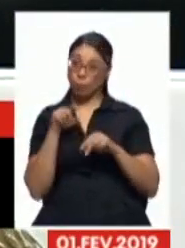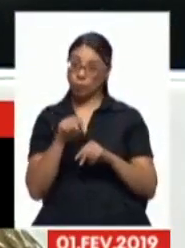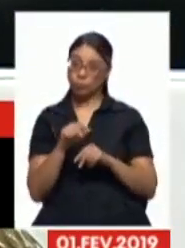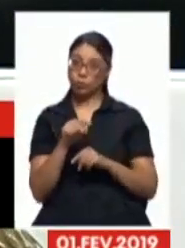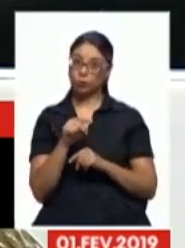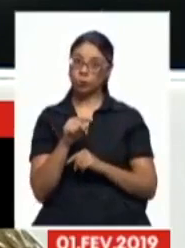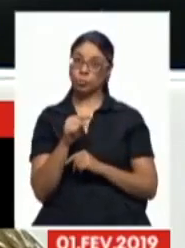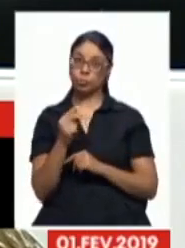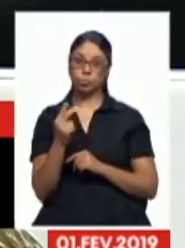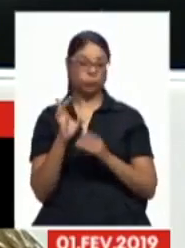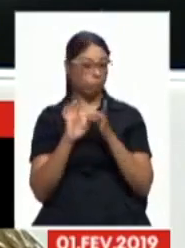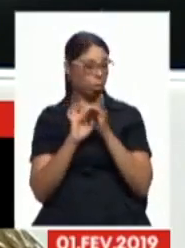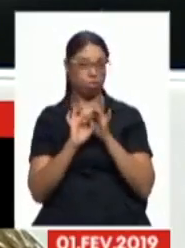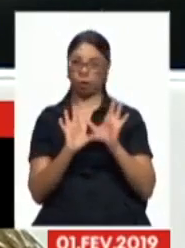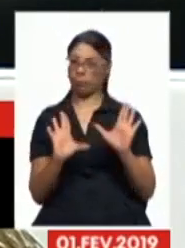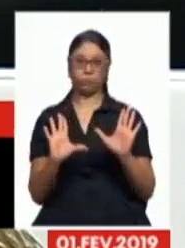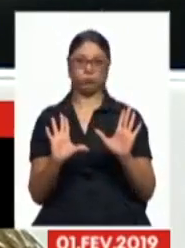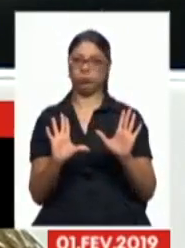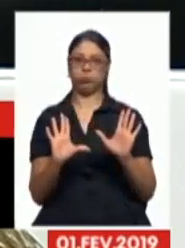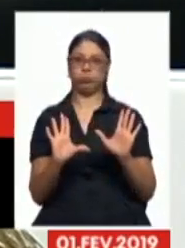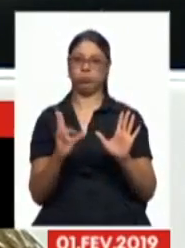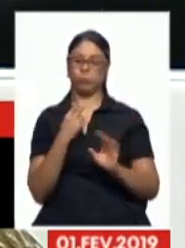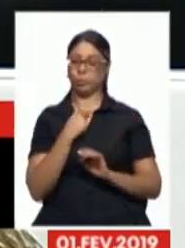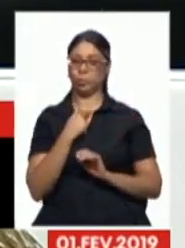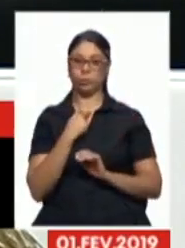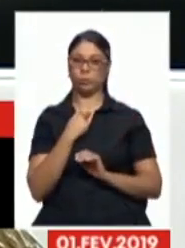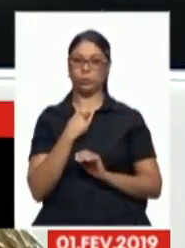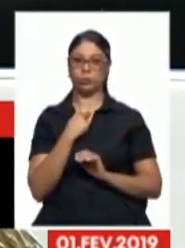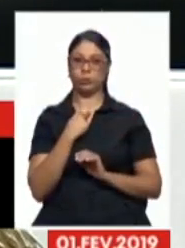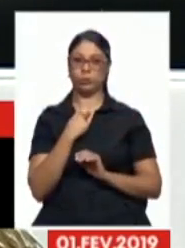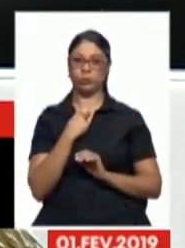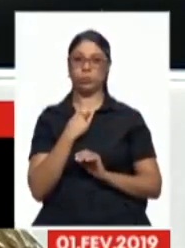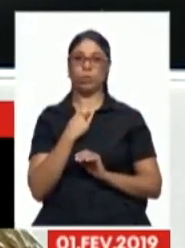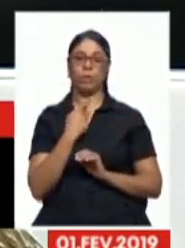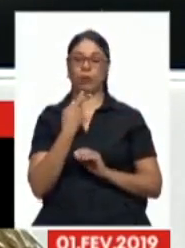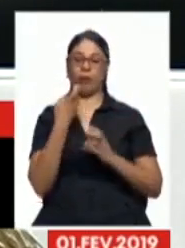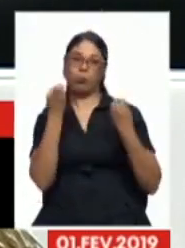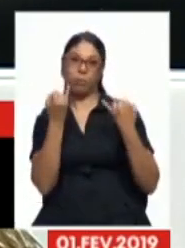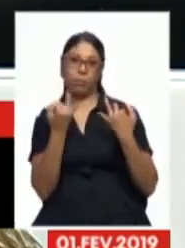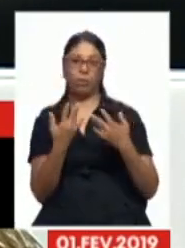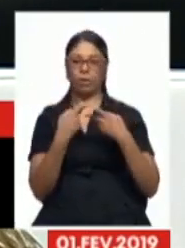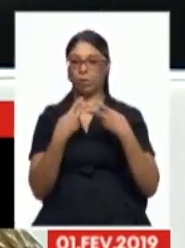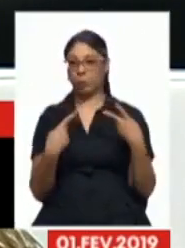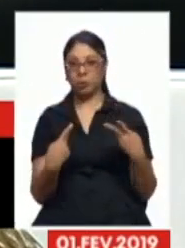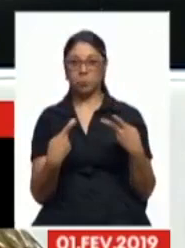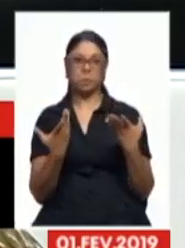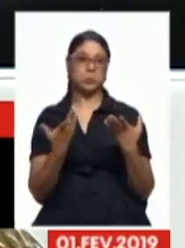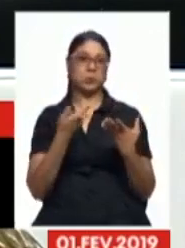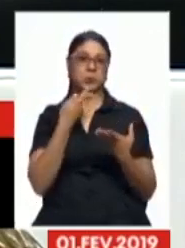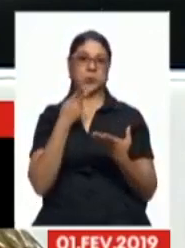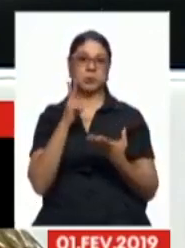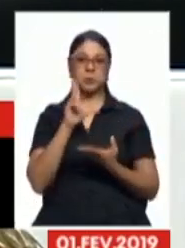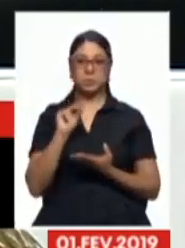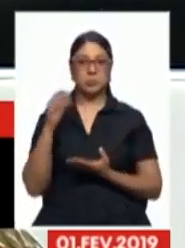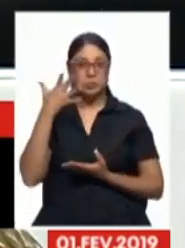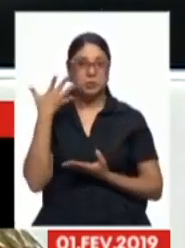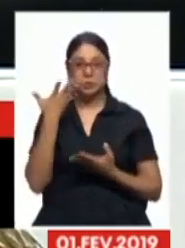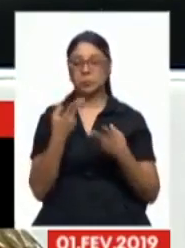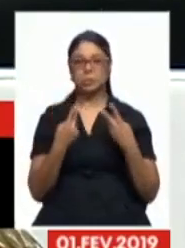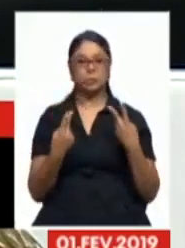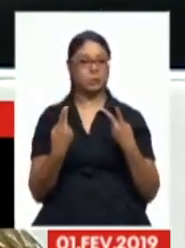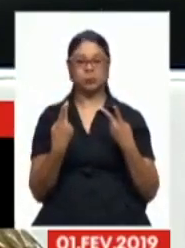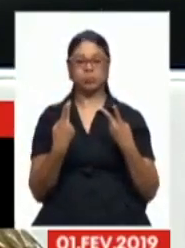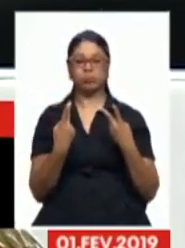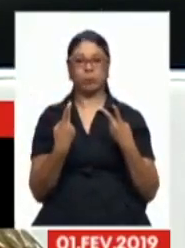ou permitida a abordagem de assuntos não pertinentes ao objetivo